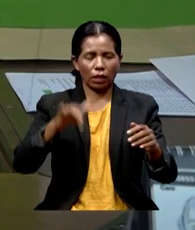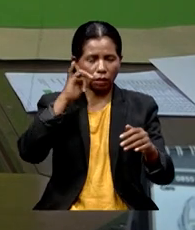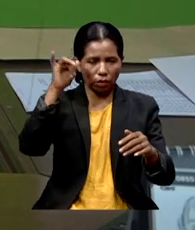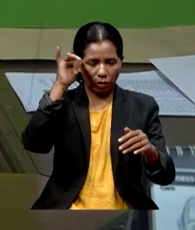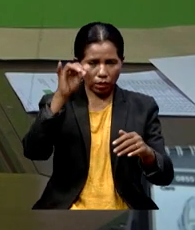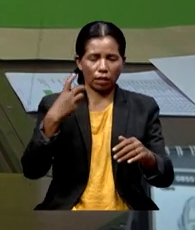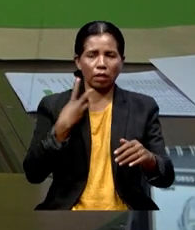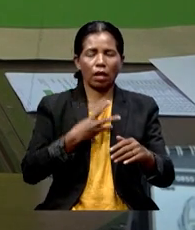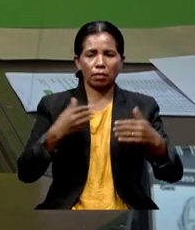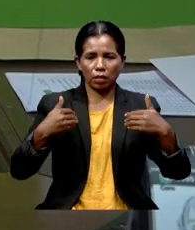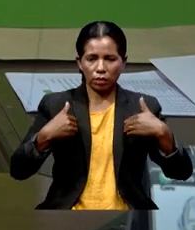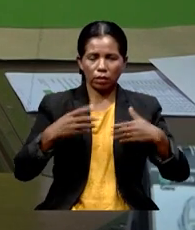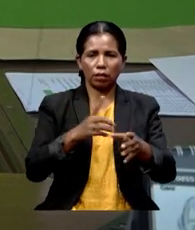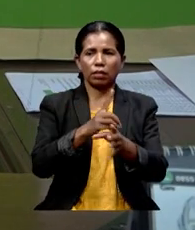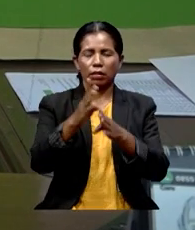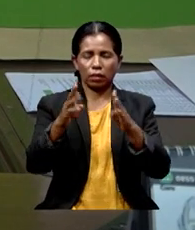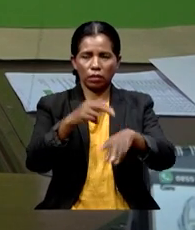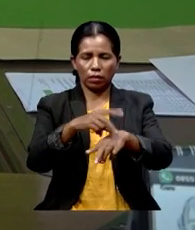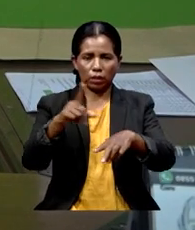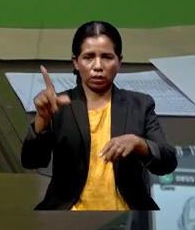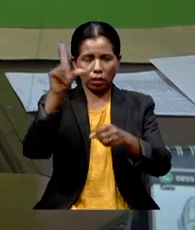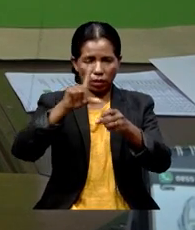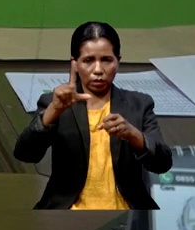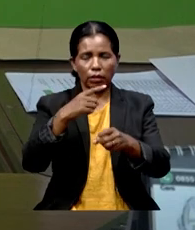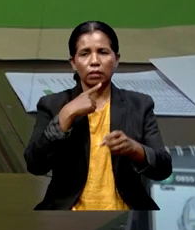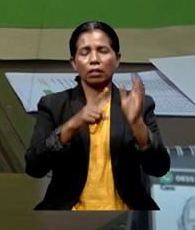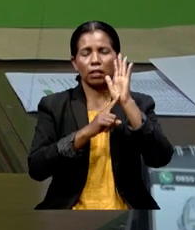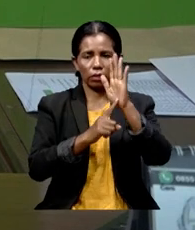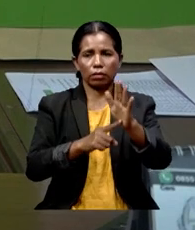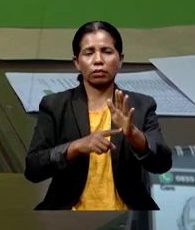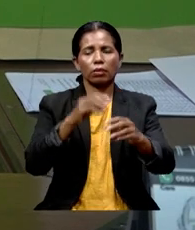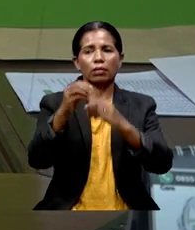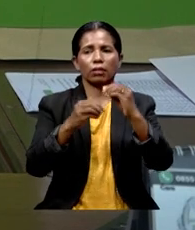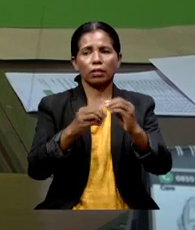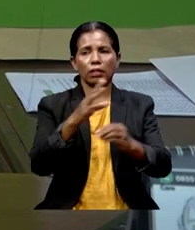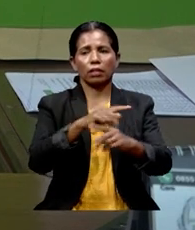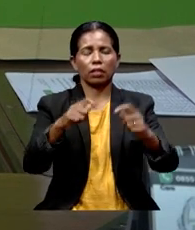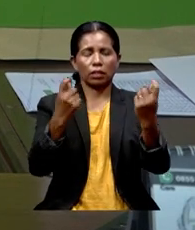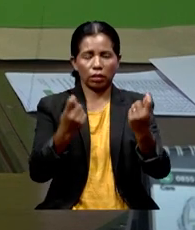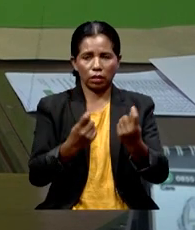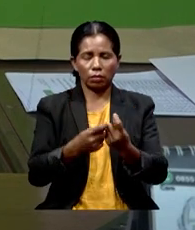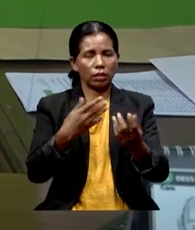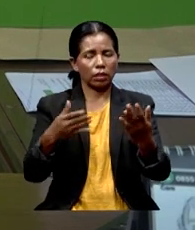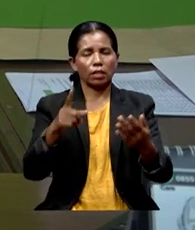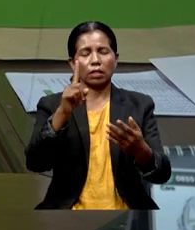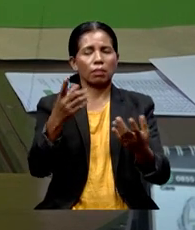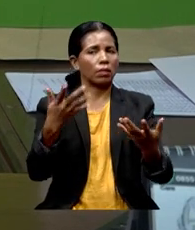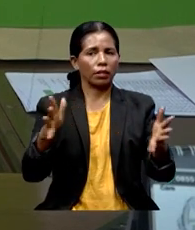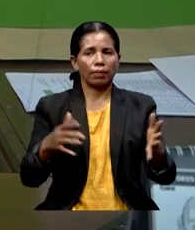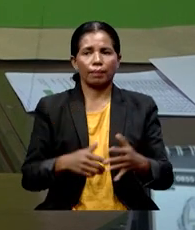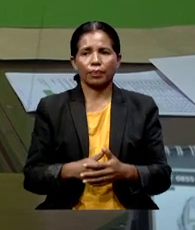Horseik, a minha contacto com o diretor nacional laboratório, me informa que o tipo de reagente ainda mal é, em min